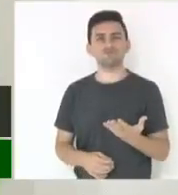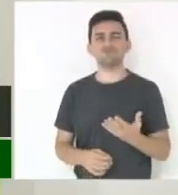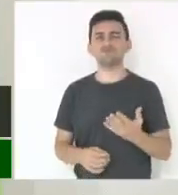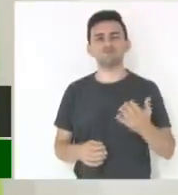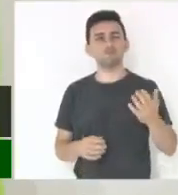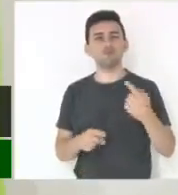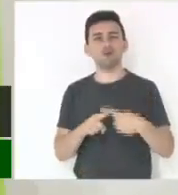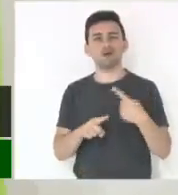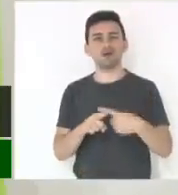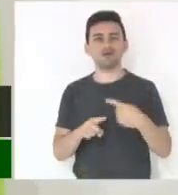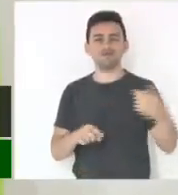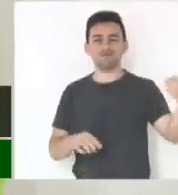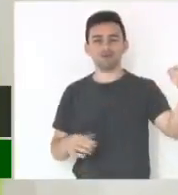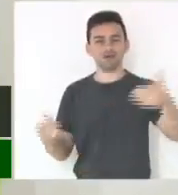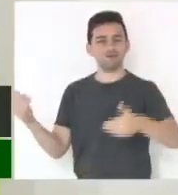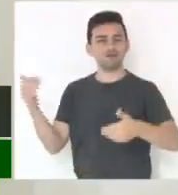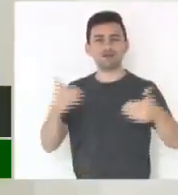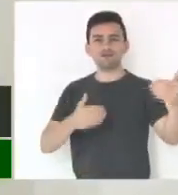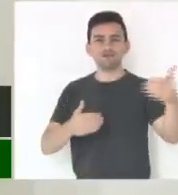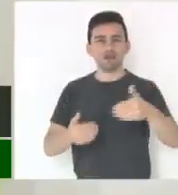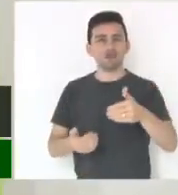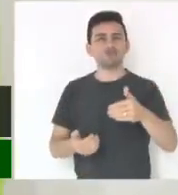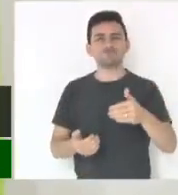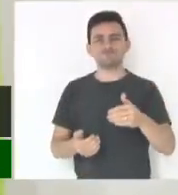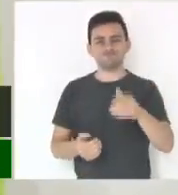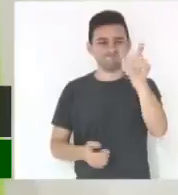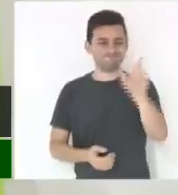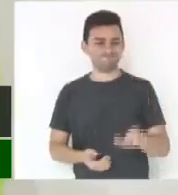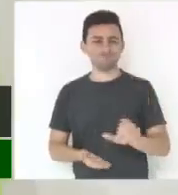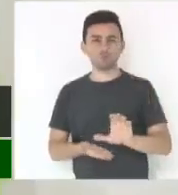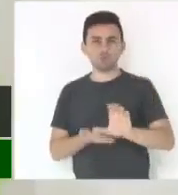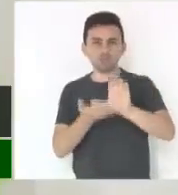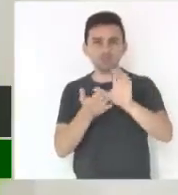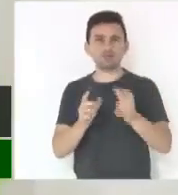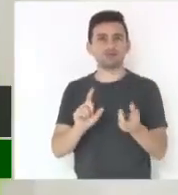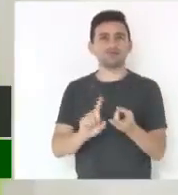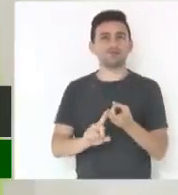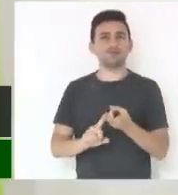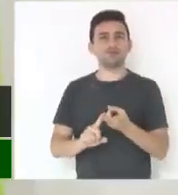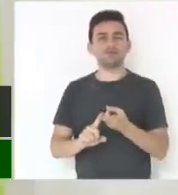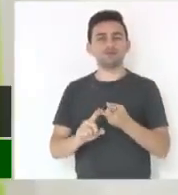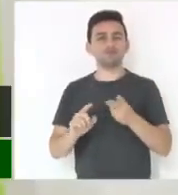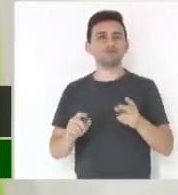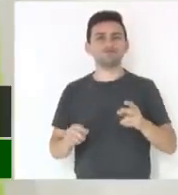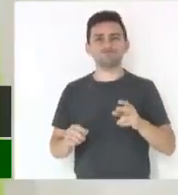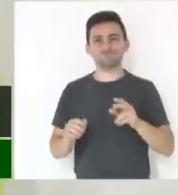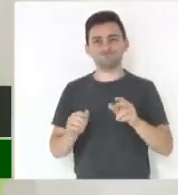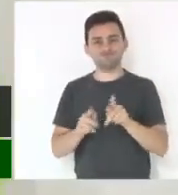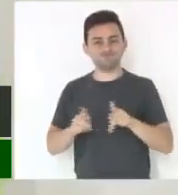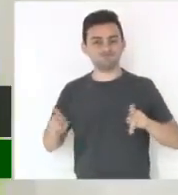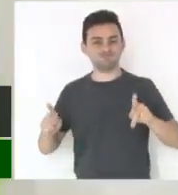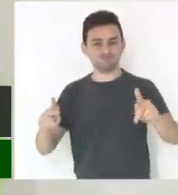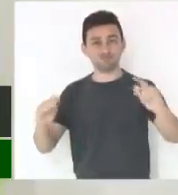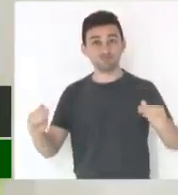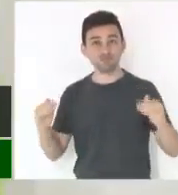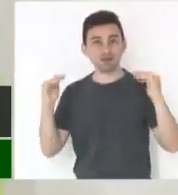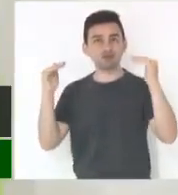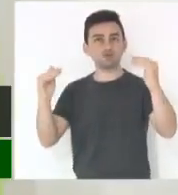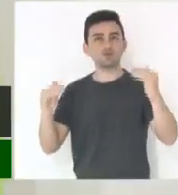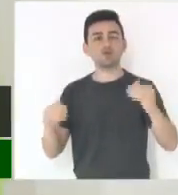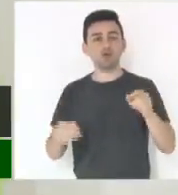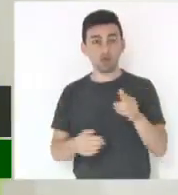conselheiros, desembargadores, autoridades renomadas fazer palestras e falar